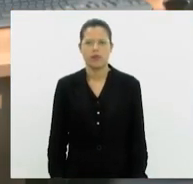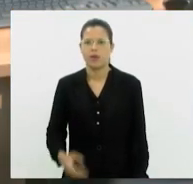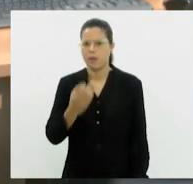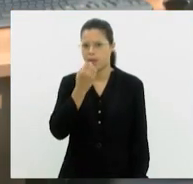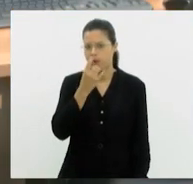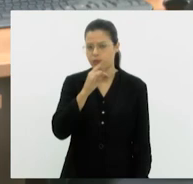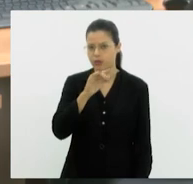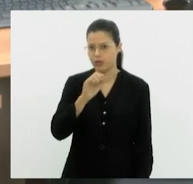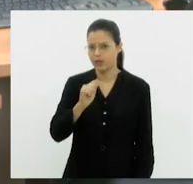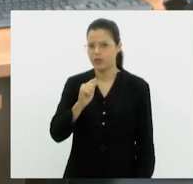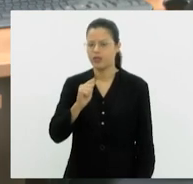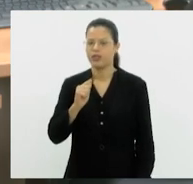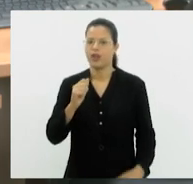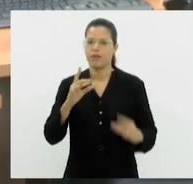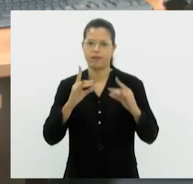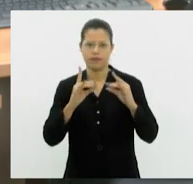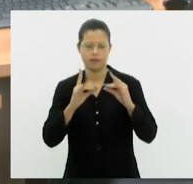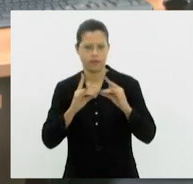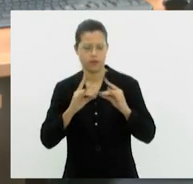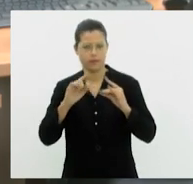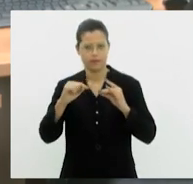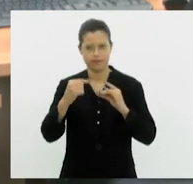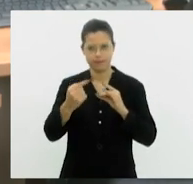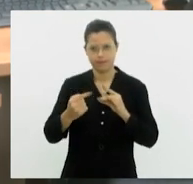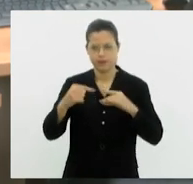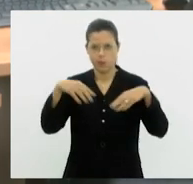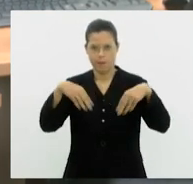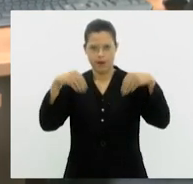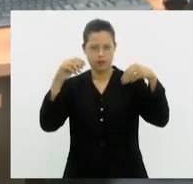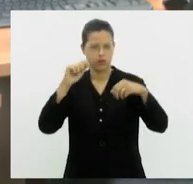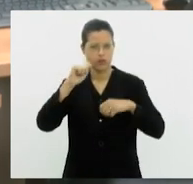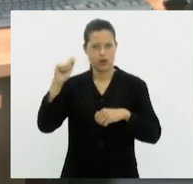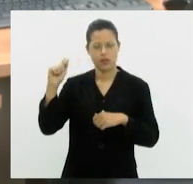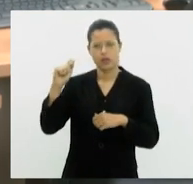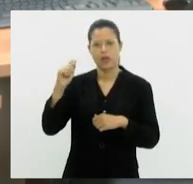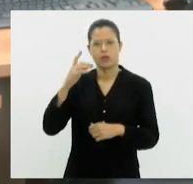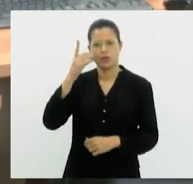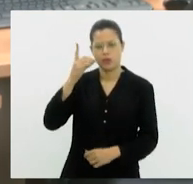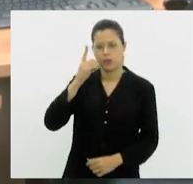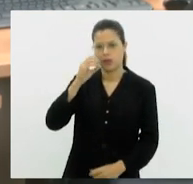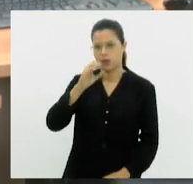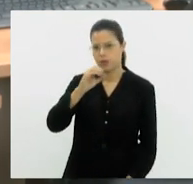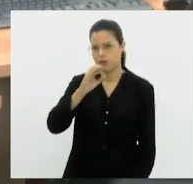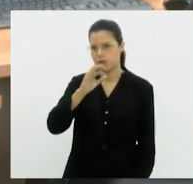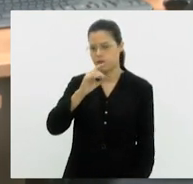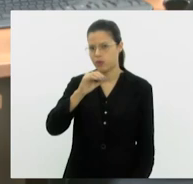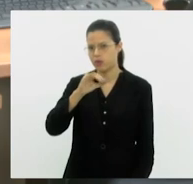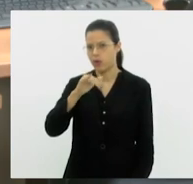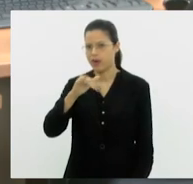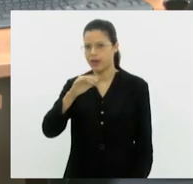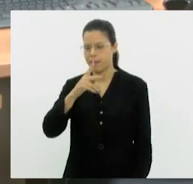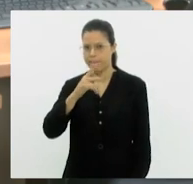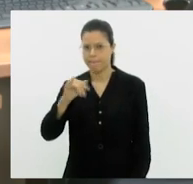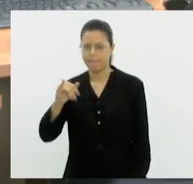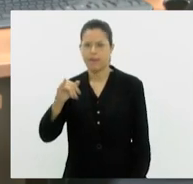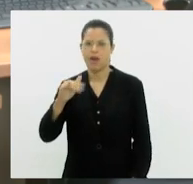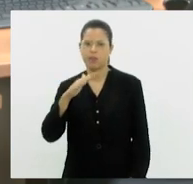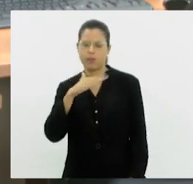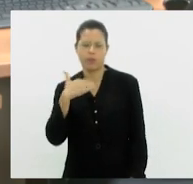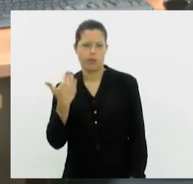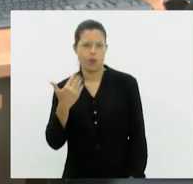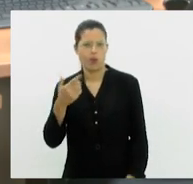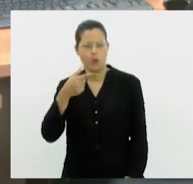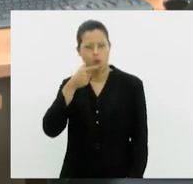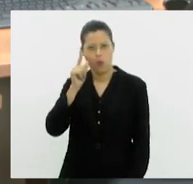Bom dia. Será velado daqui a pouco no Palácio Tiradentes o corpo do deputado Otone de Paula Pai, que morreu ontem em decorrência de um